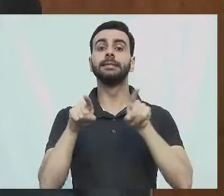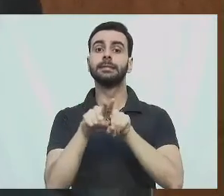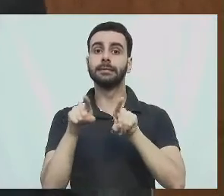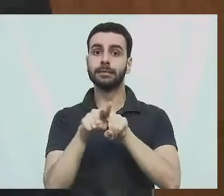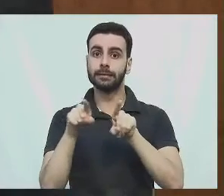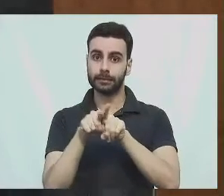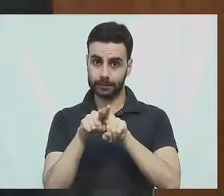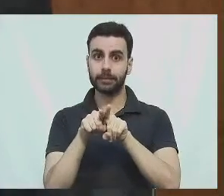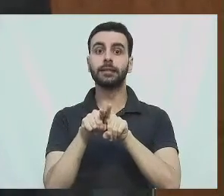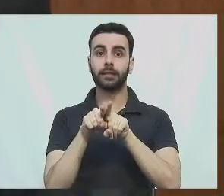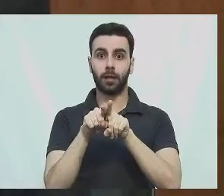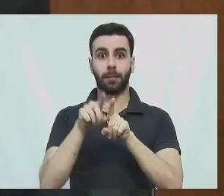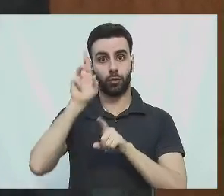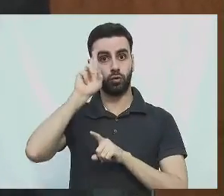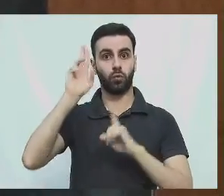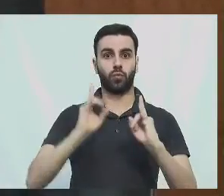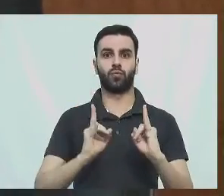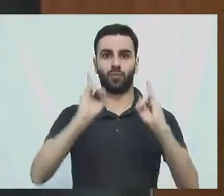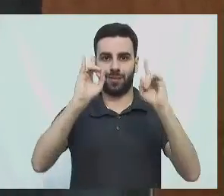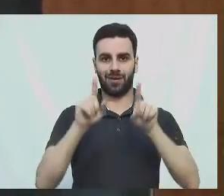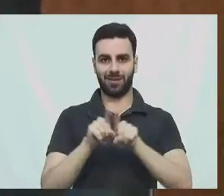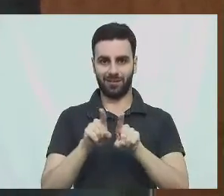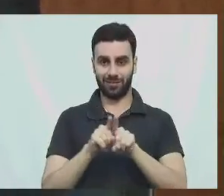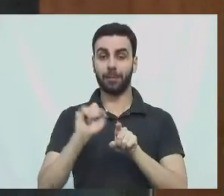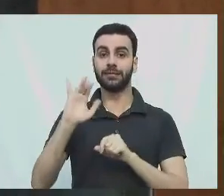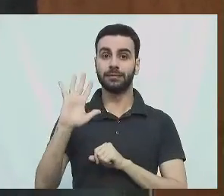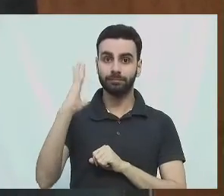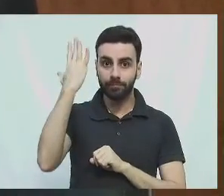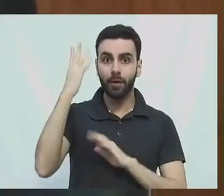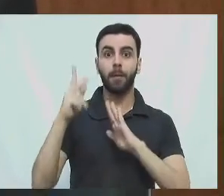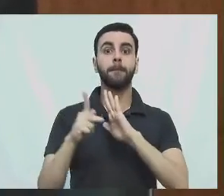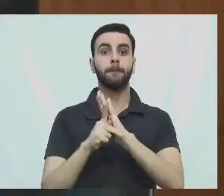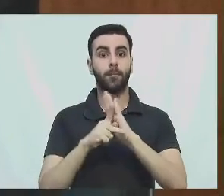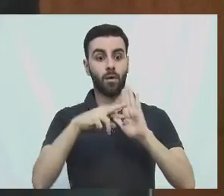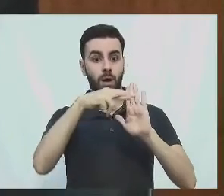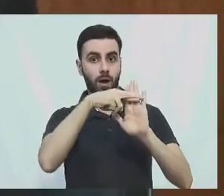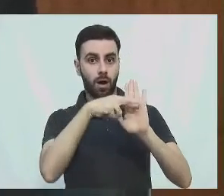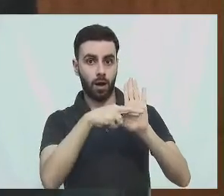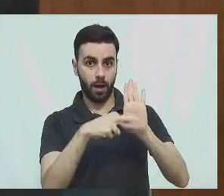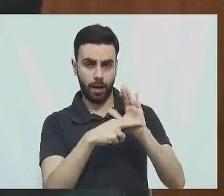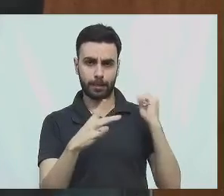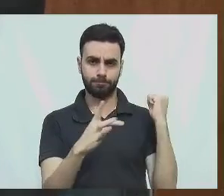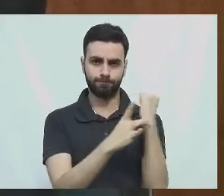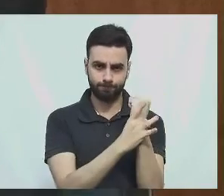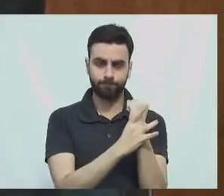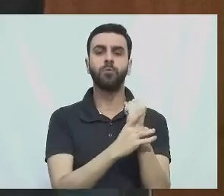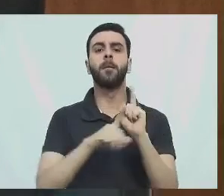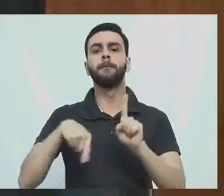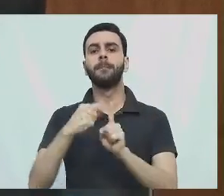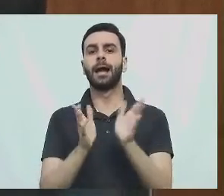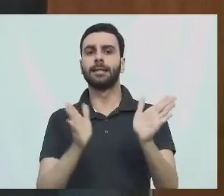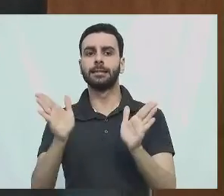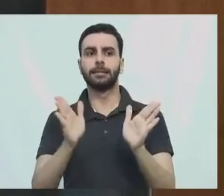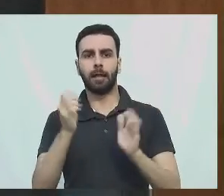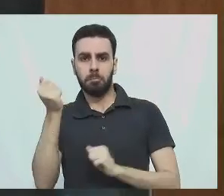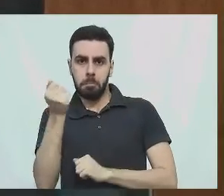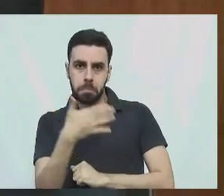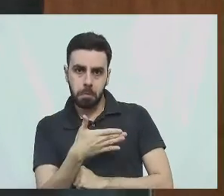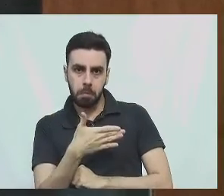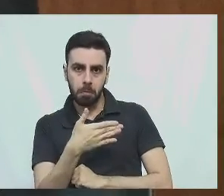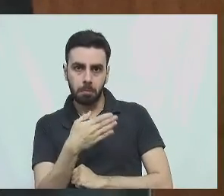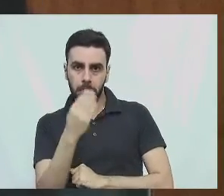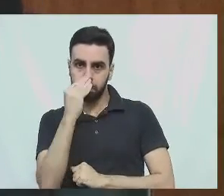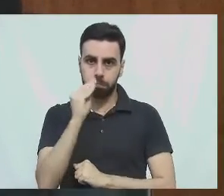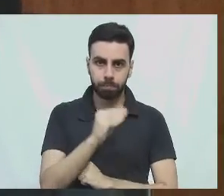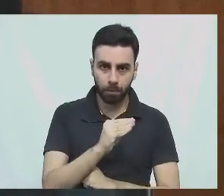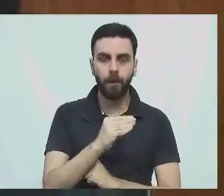também para o proprietário, caso as normas de segurança, acessibilidade não sejam cumpridas.